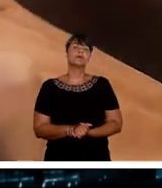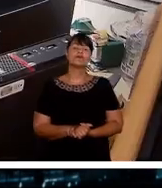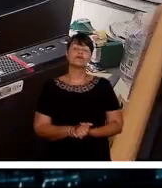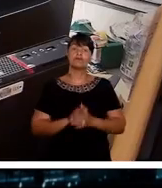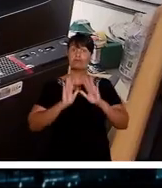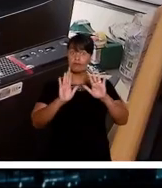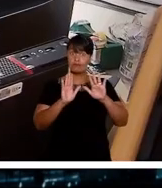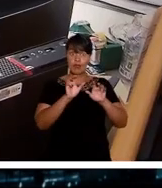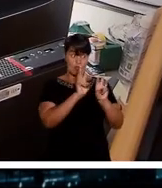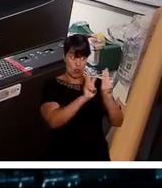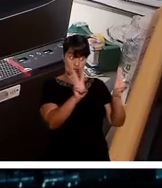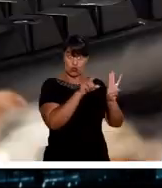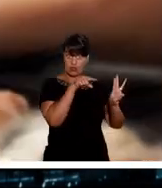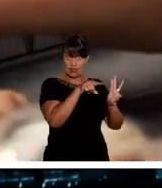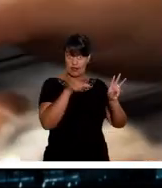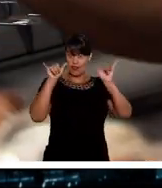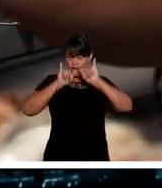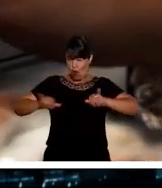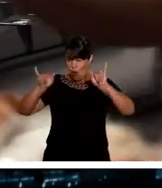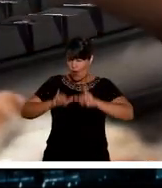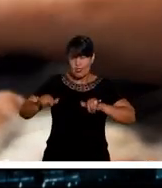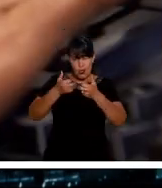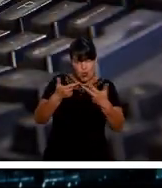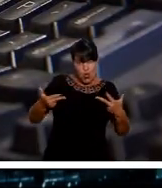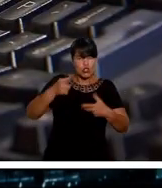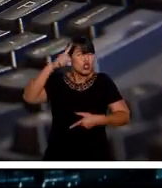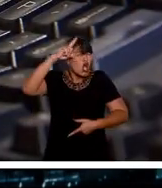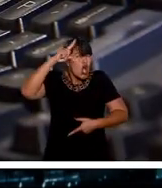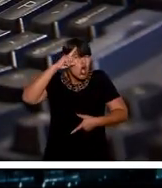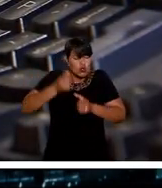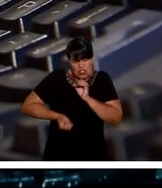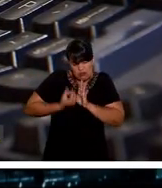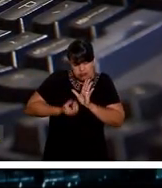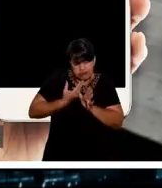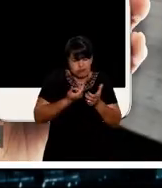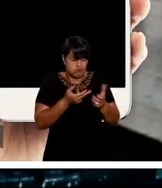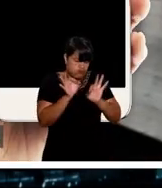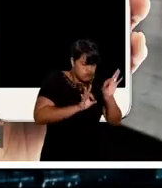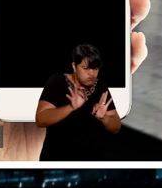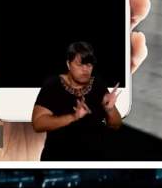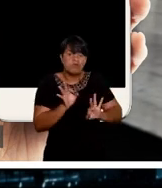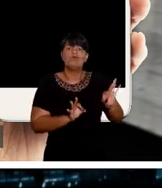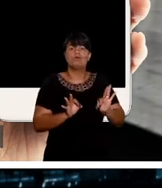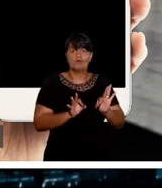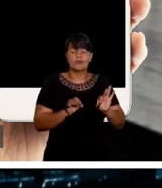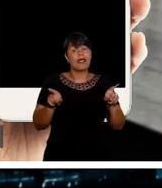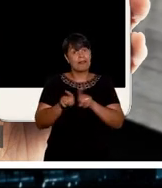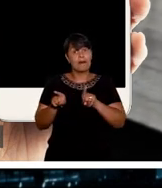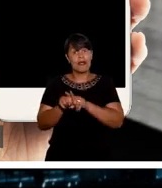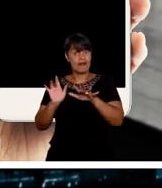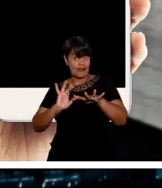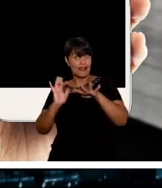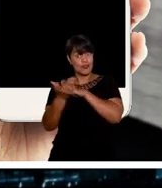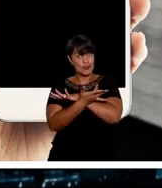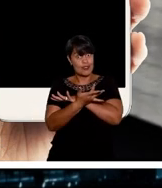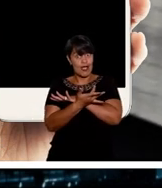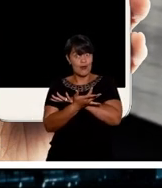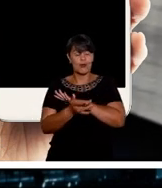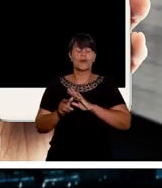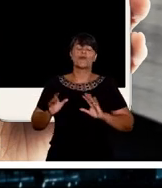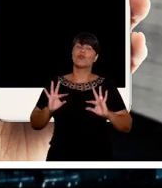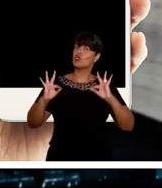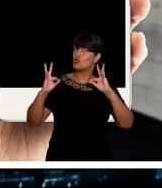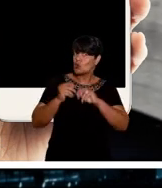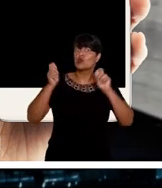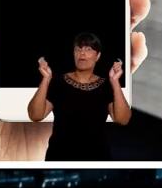de notícias para o site oficial é intensa e diária. O mesmo trabalho é feito nas redes sociais. As